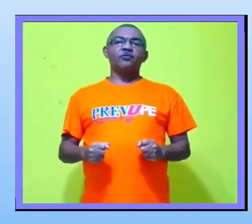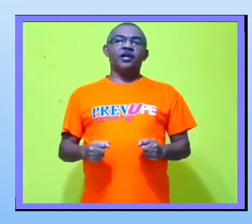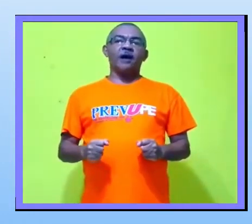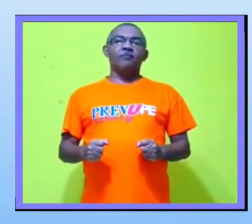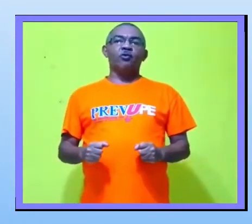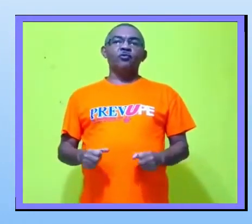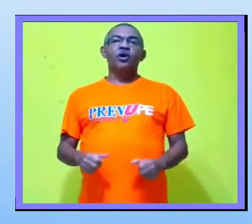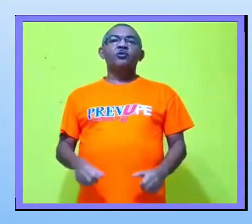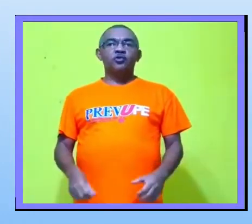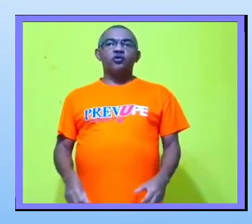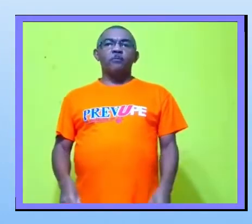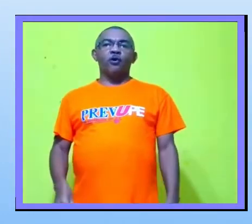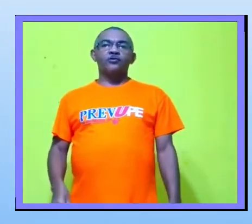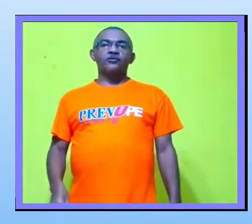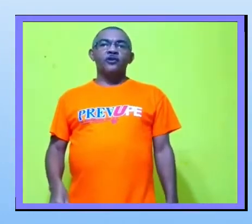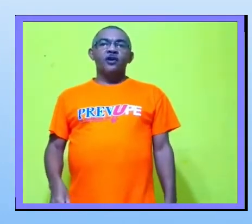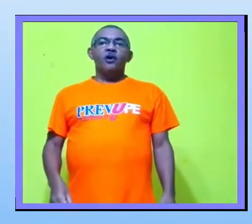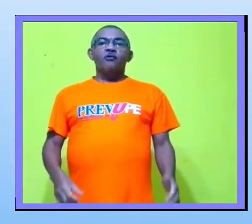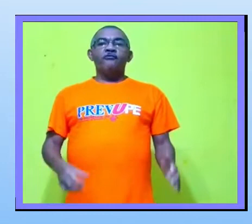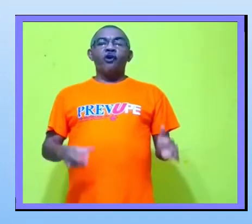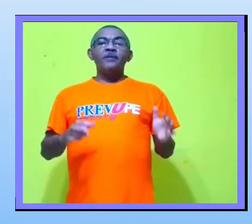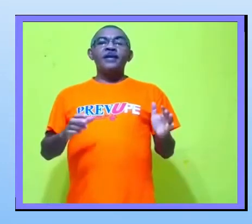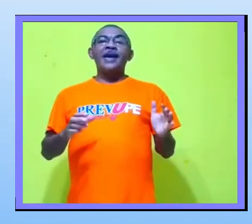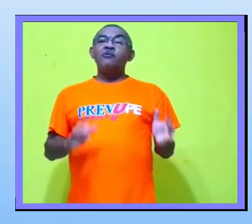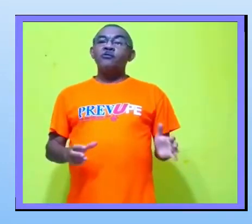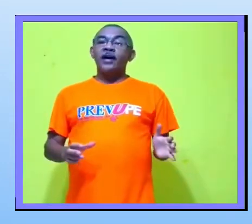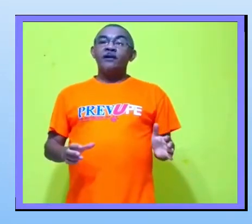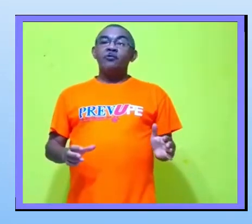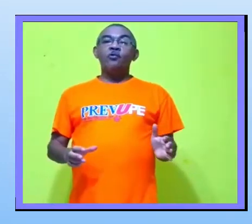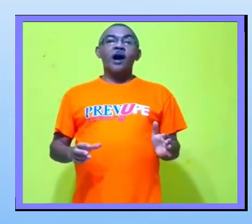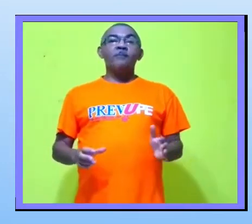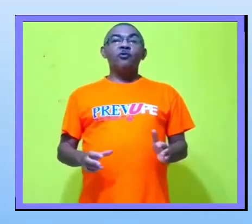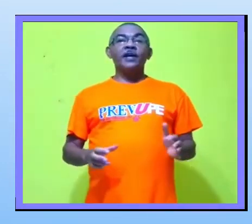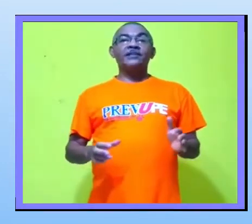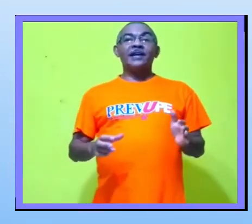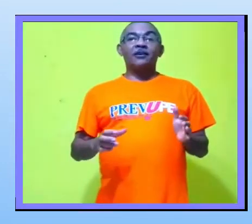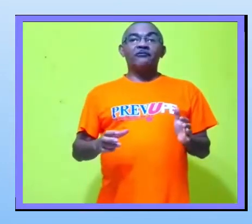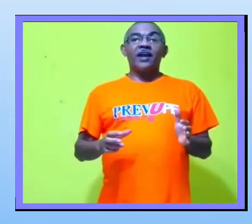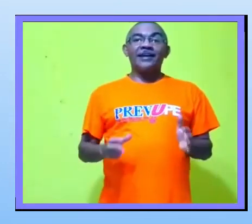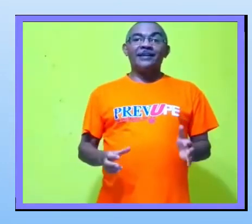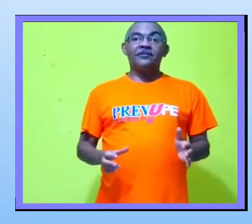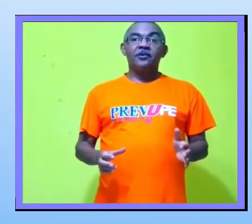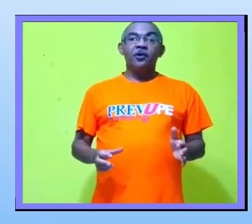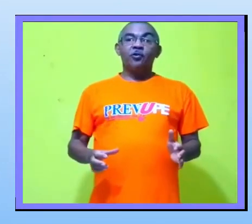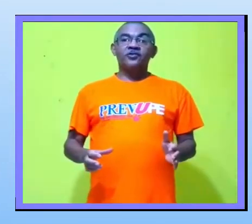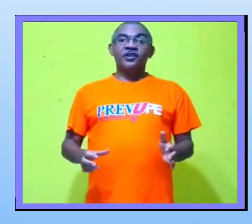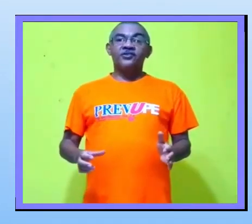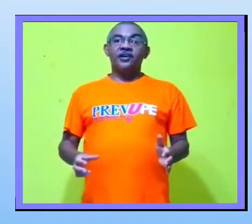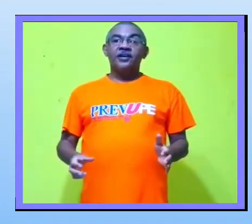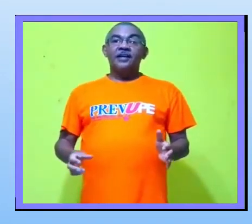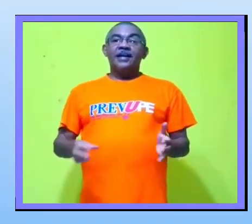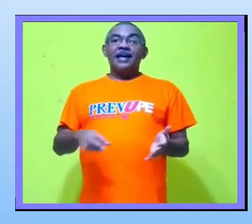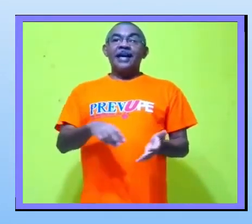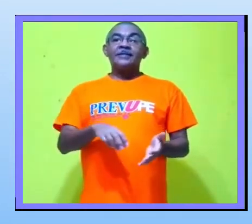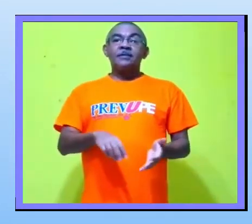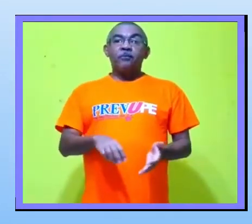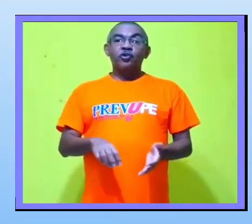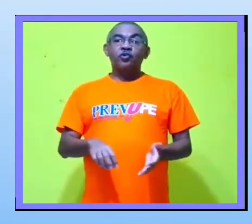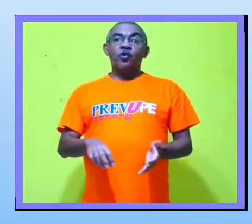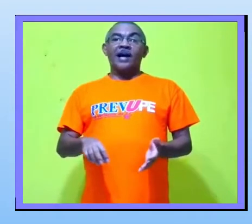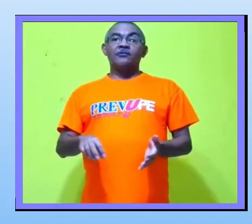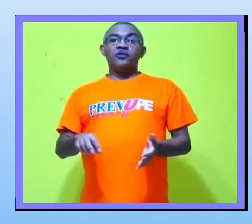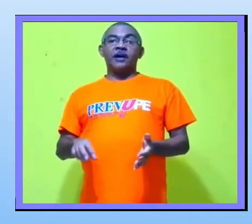do átomo de carbono nos compostos. Conforme Kekulé, o carbono é tetravalente, ou seja,